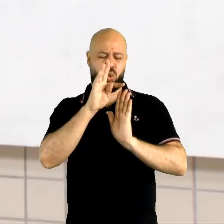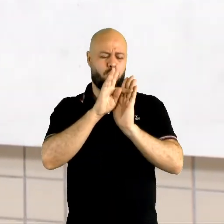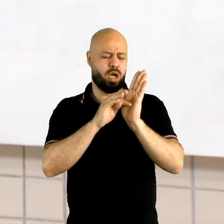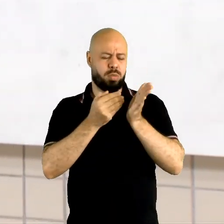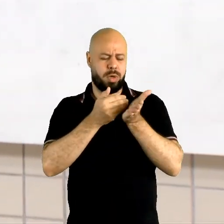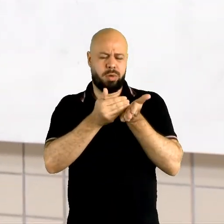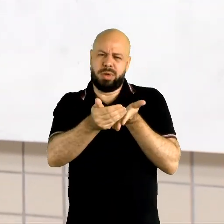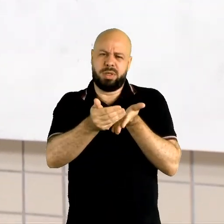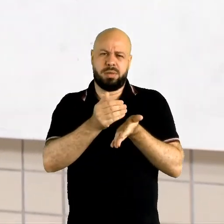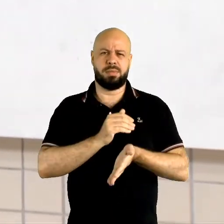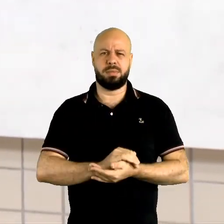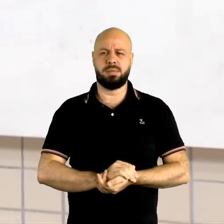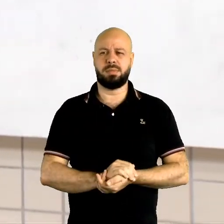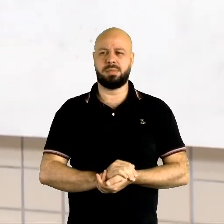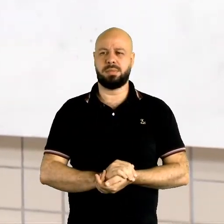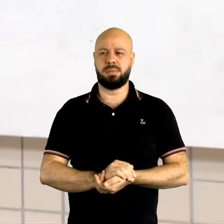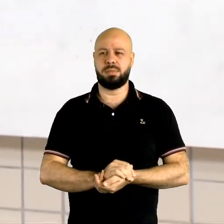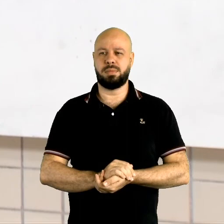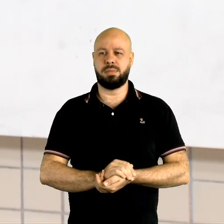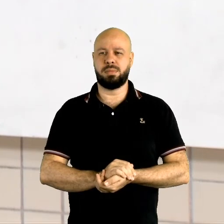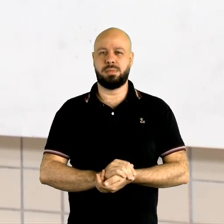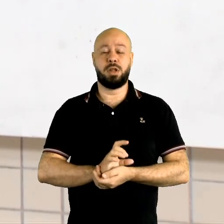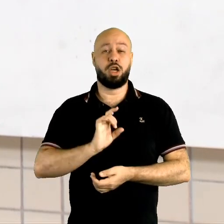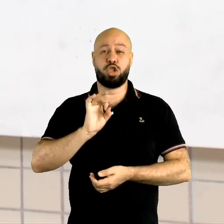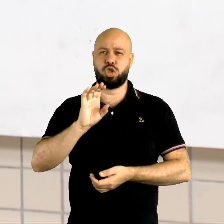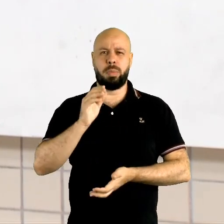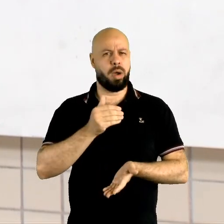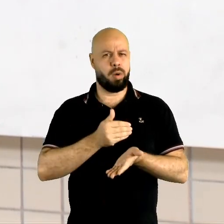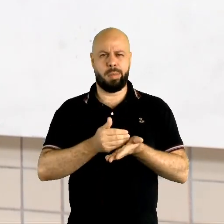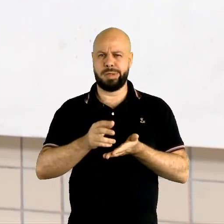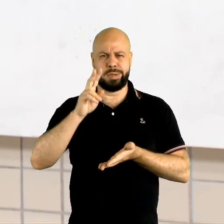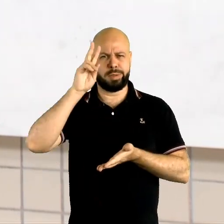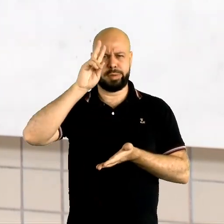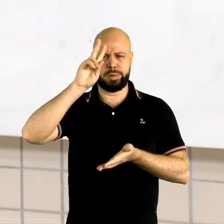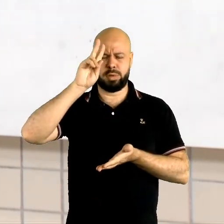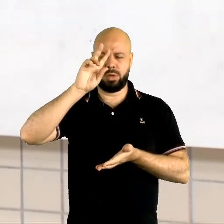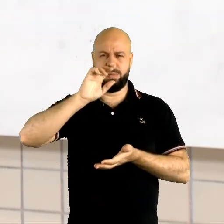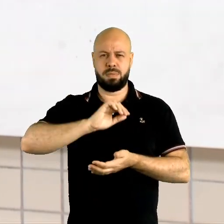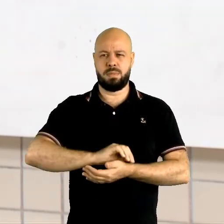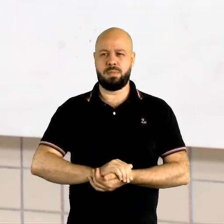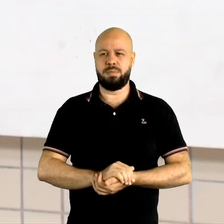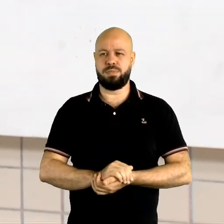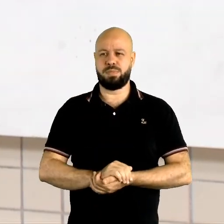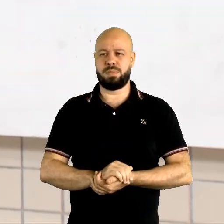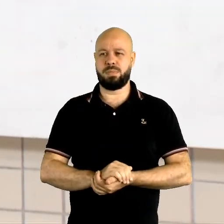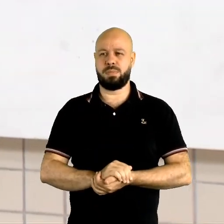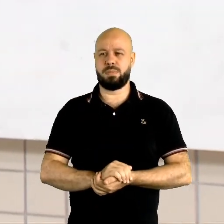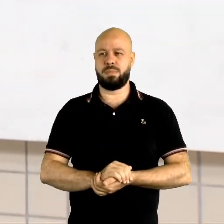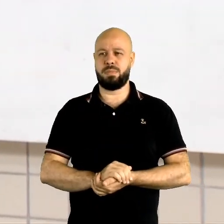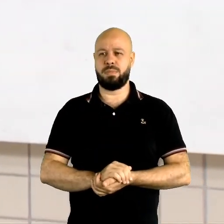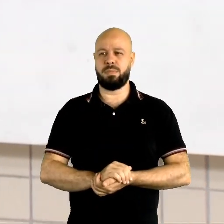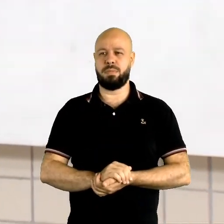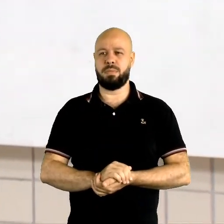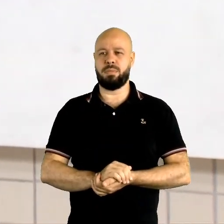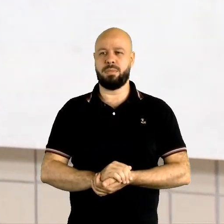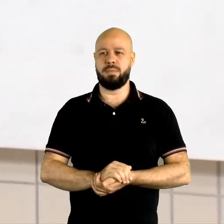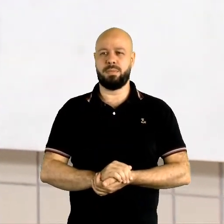tá? Só para iniciar a história, texto inicial.